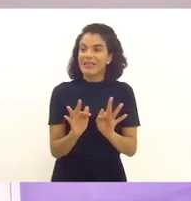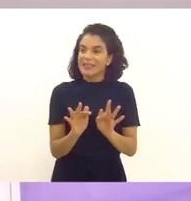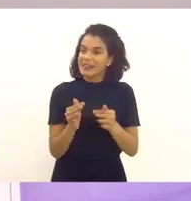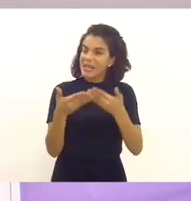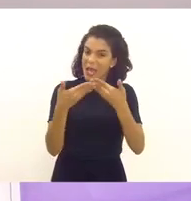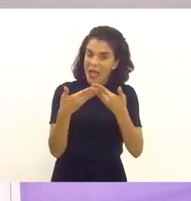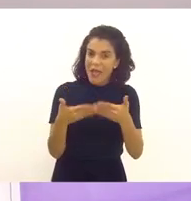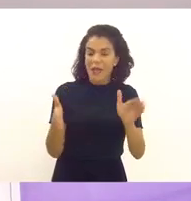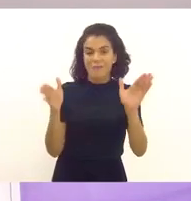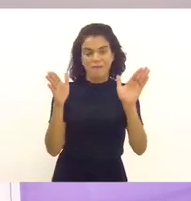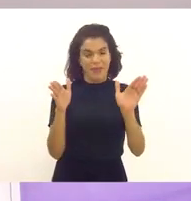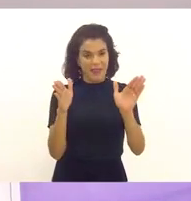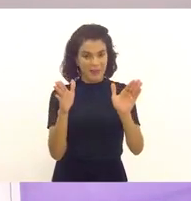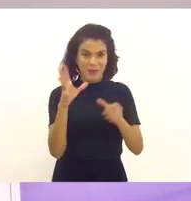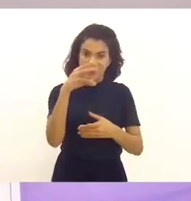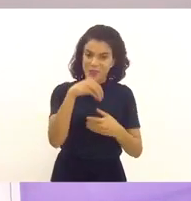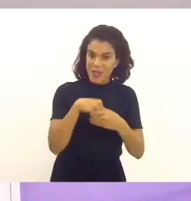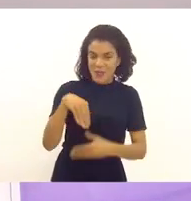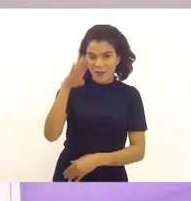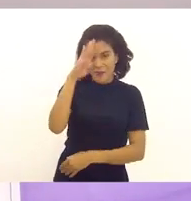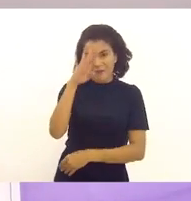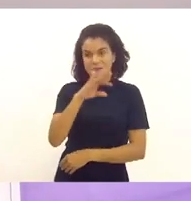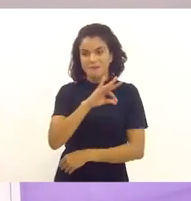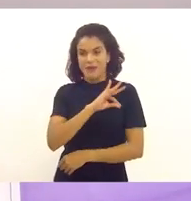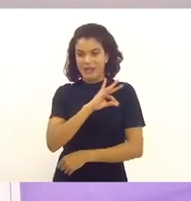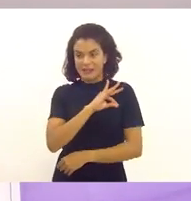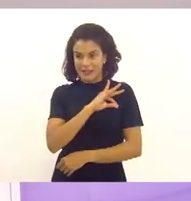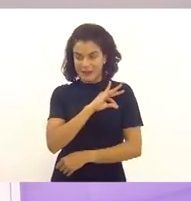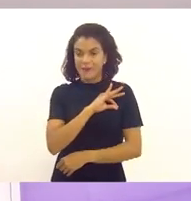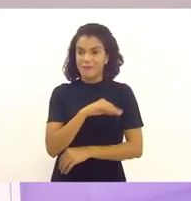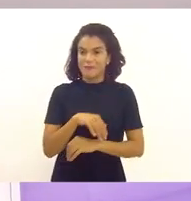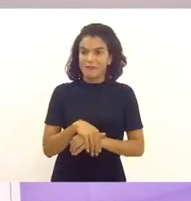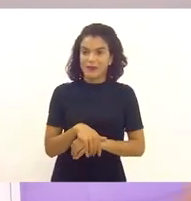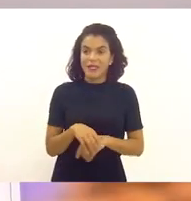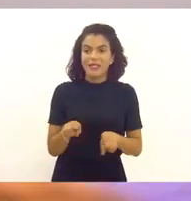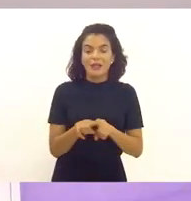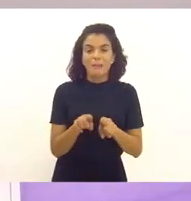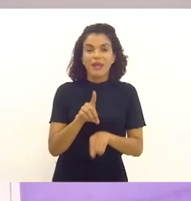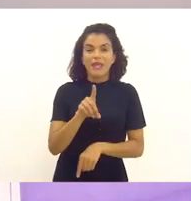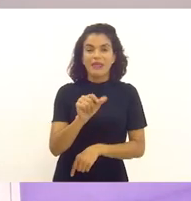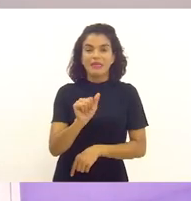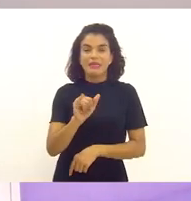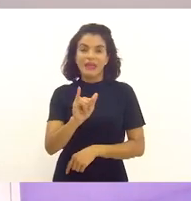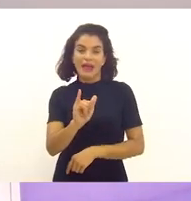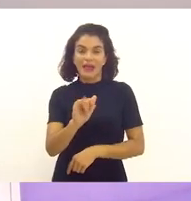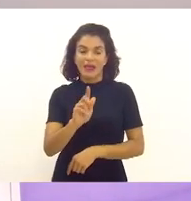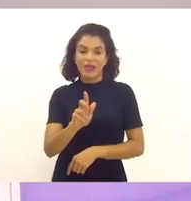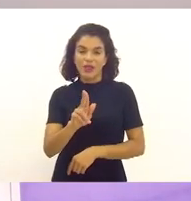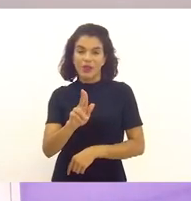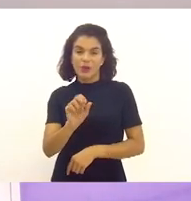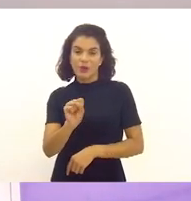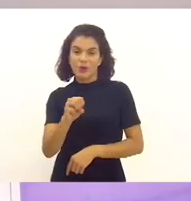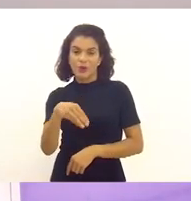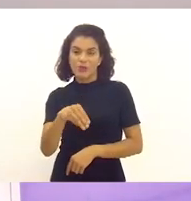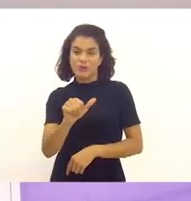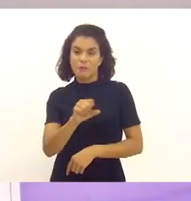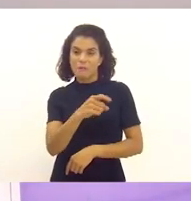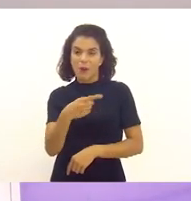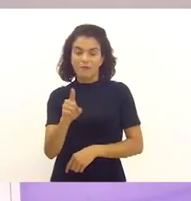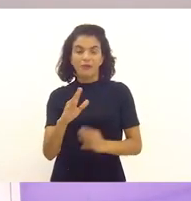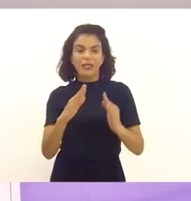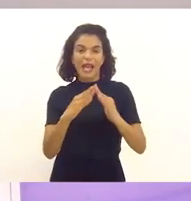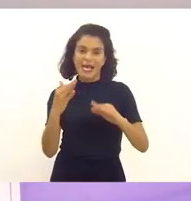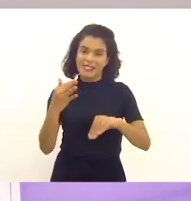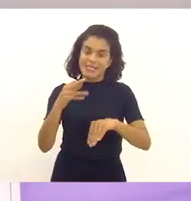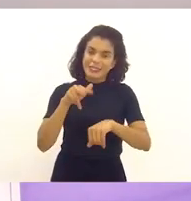está sendo instaurados nos batalhões E aproveitando aqui tá dai Gusmão que é coordenadora idealizadora da casa de resistência